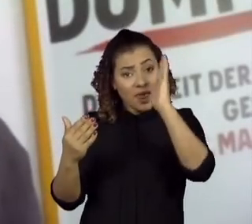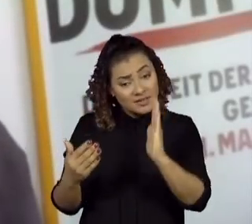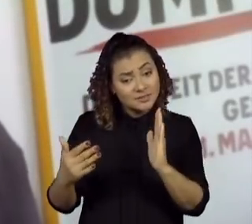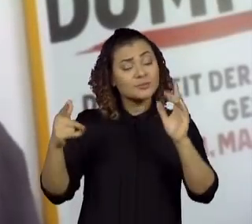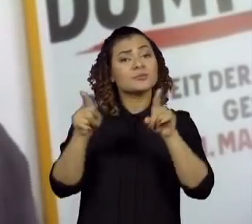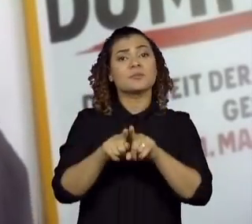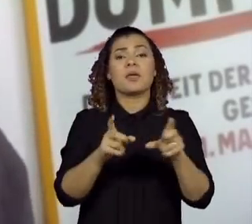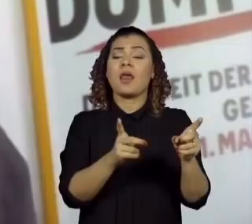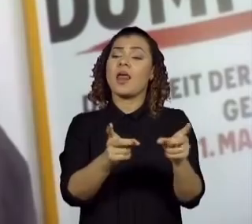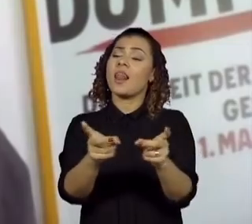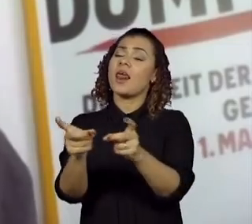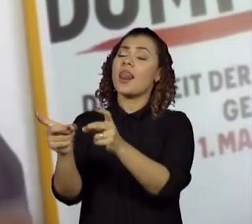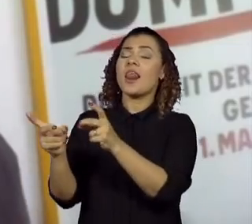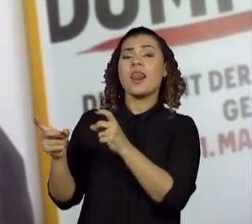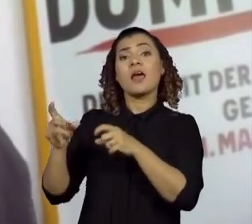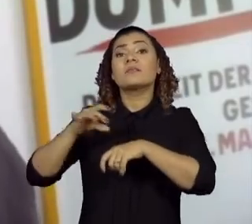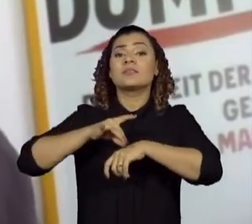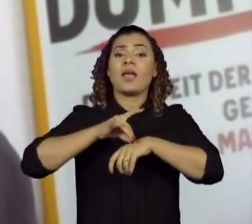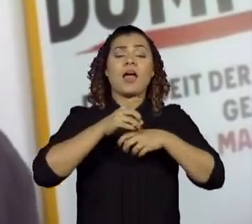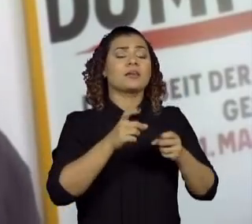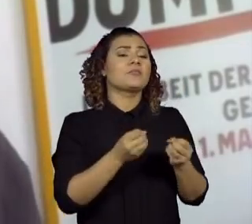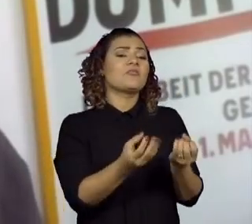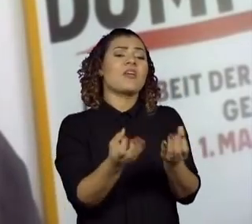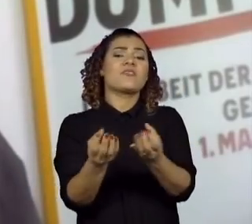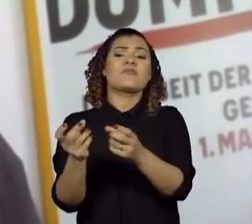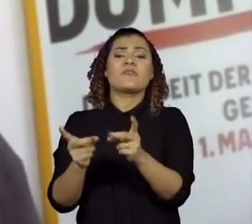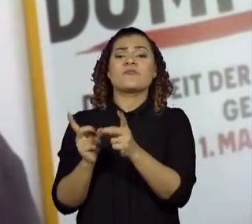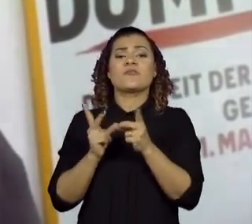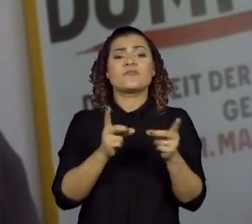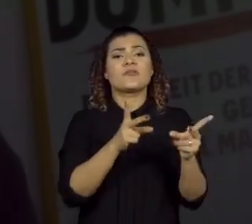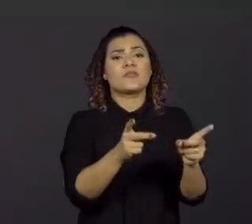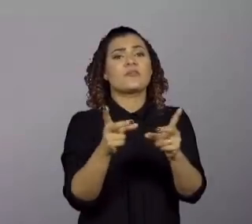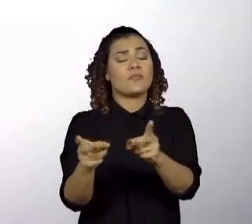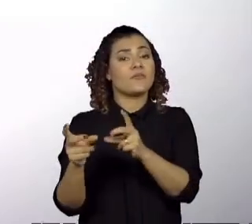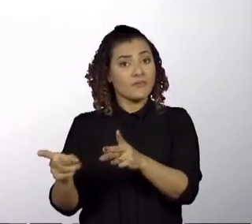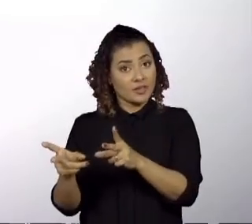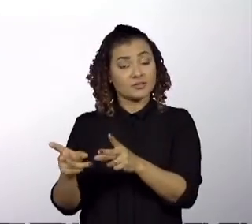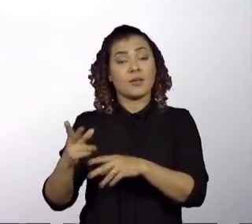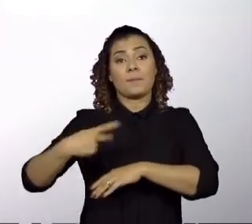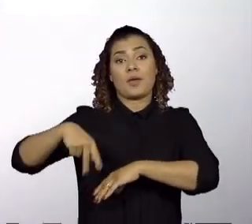esses frigoríficos produziram a carne e repassaram para os supermercados no país.